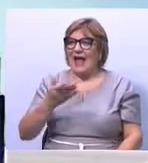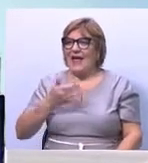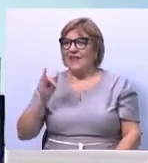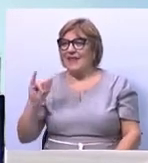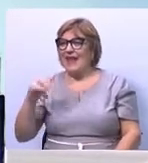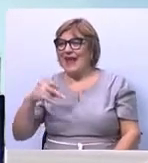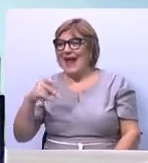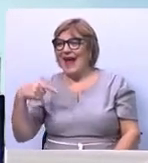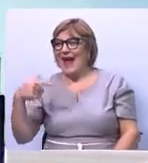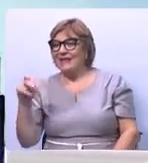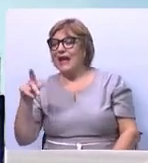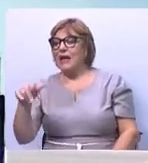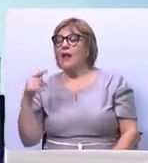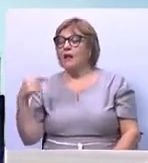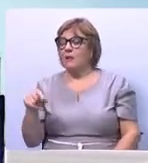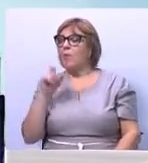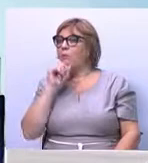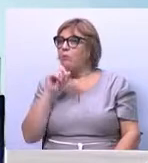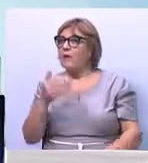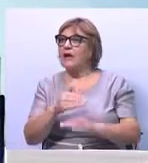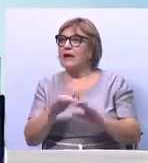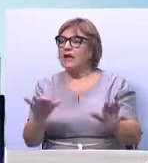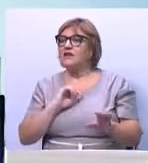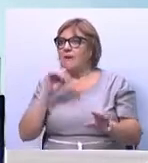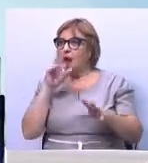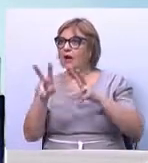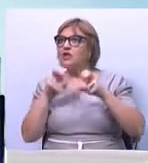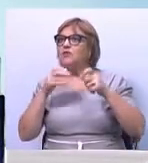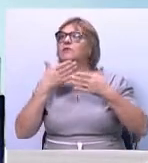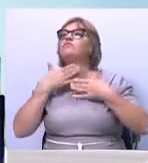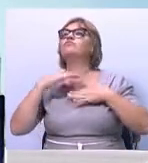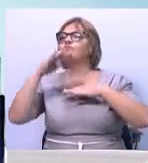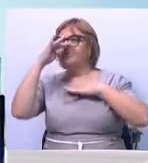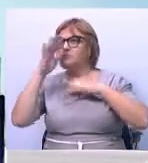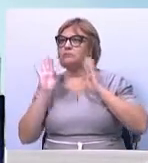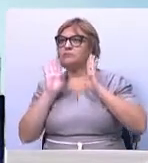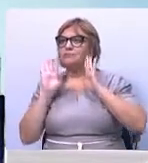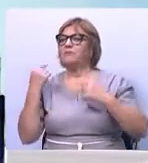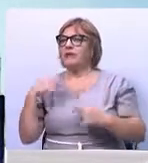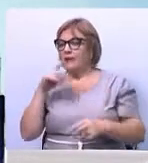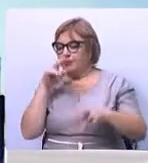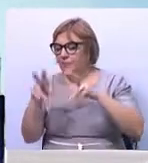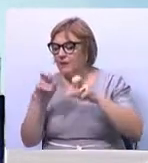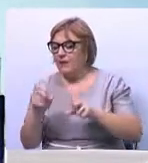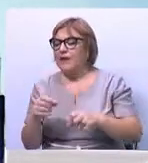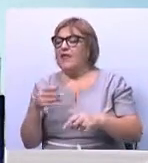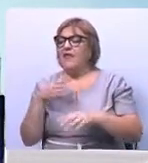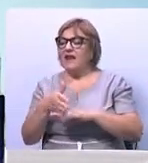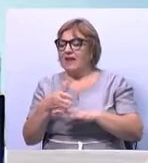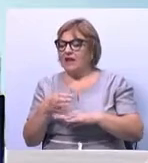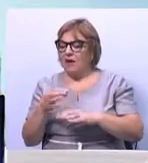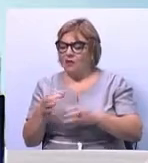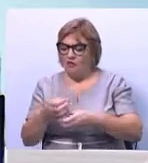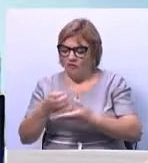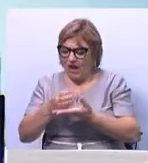essenciais, e este óleo essencial pode ser, de facto, muito bom para as vias respiratórias e podemos utilizar através da inalação direta do frasco, podemos